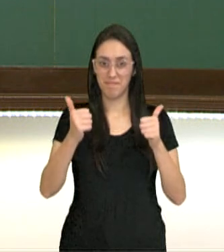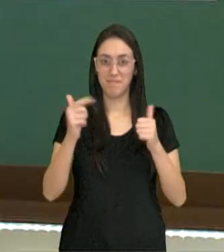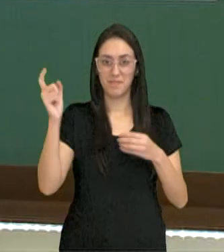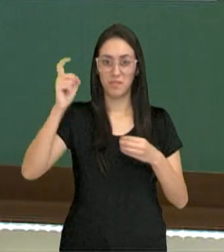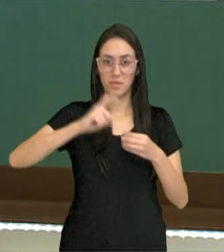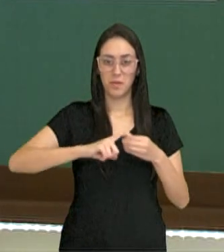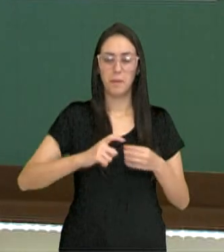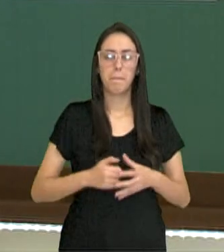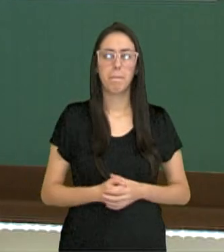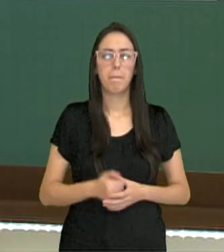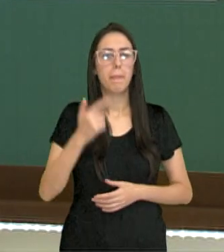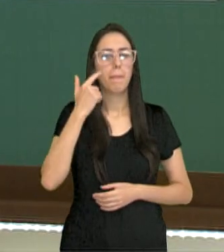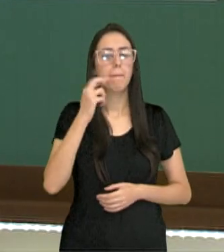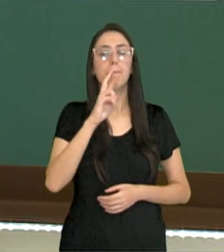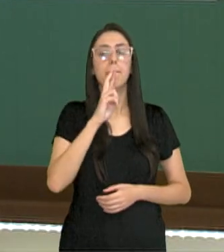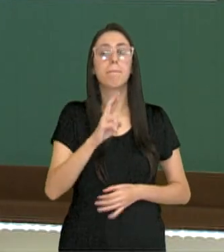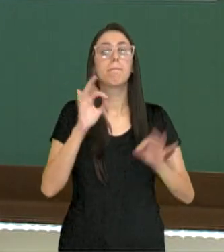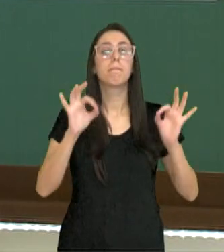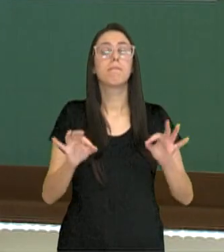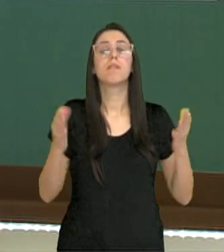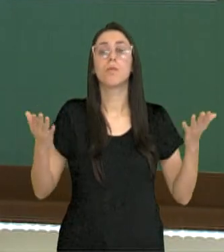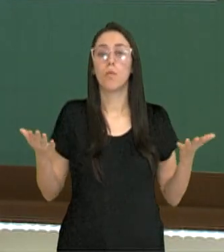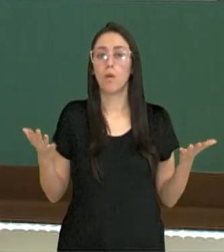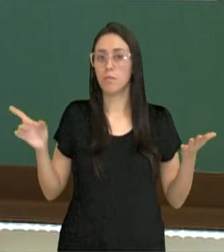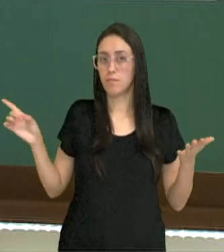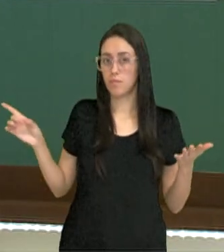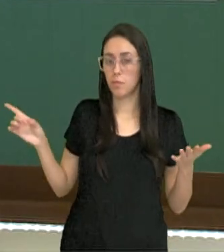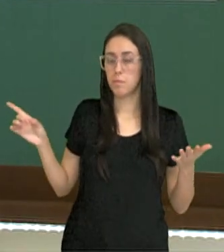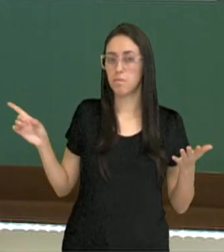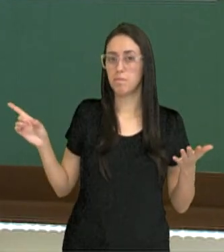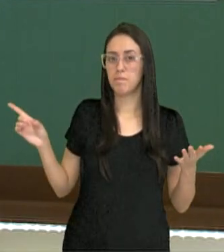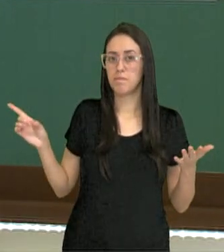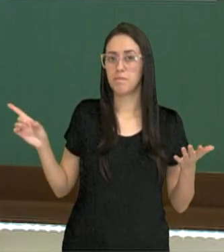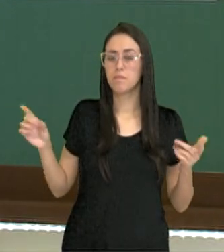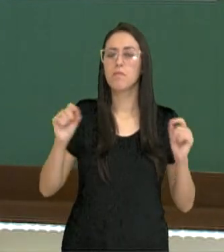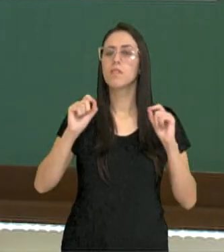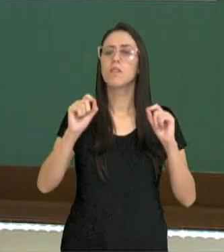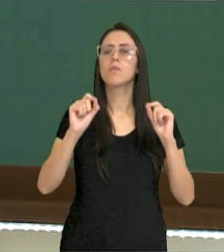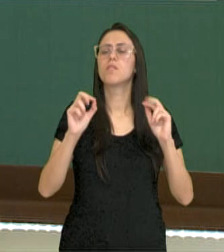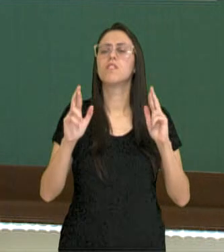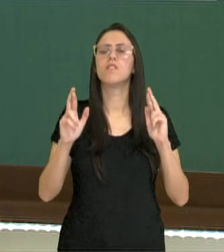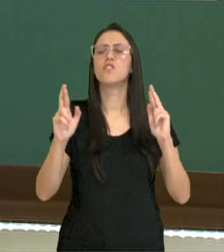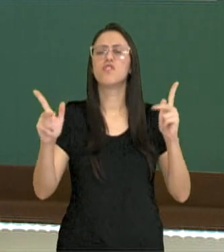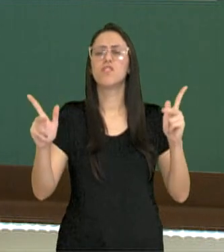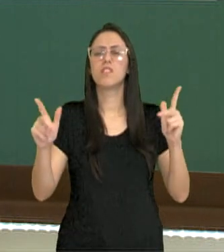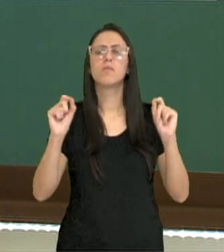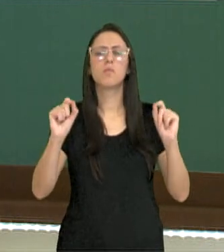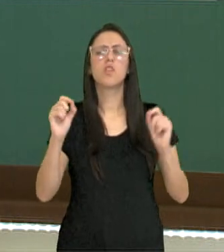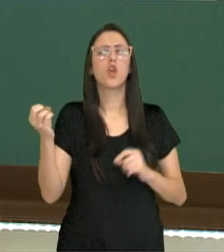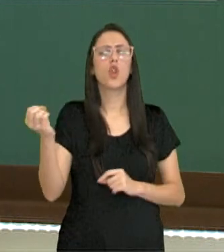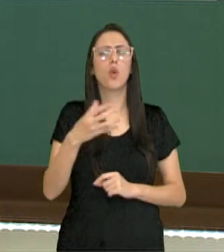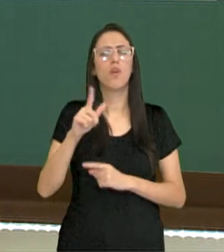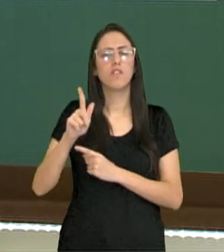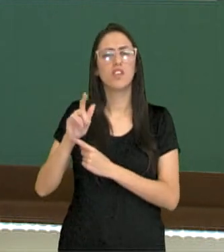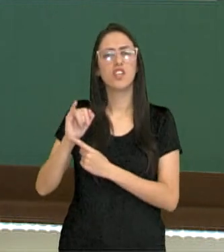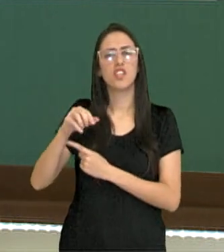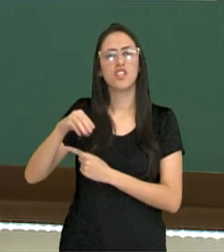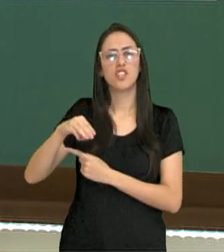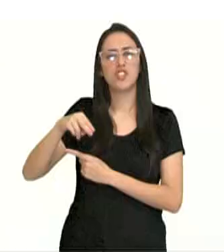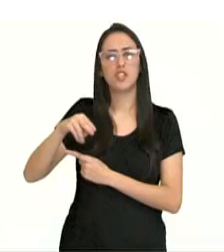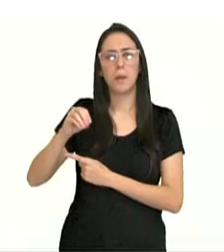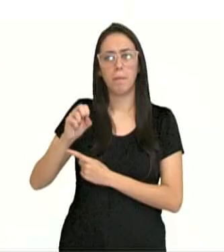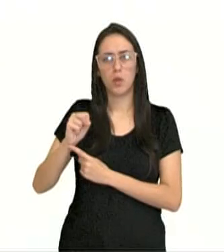Retornamos. Vamos ver a resposta correta dessa atividade? Qual é a diferença? Qual é a novidade que as gimnospermas